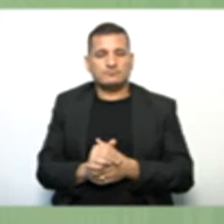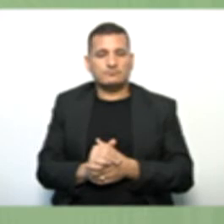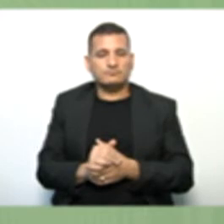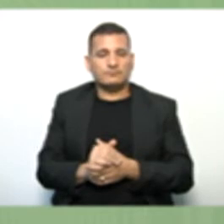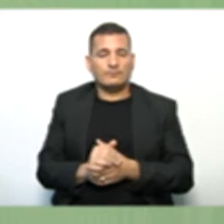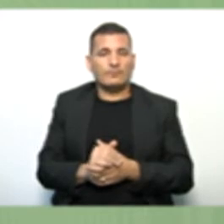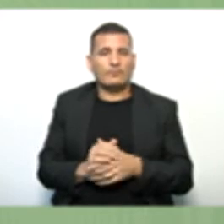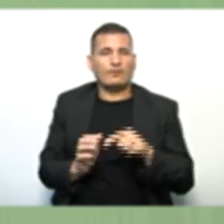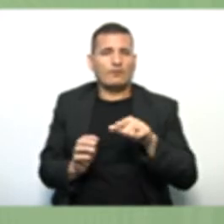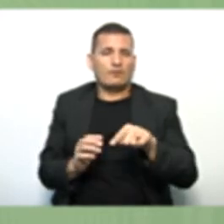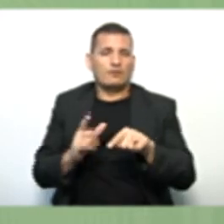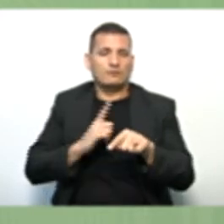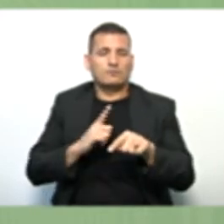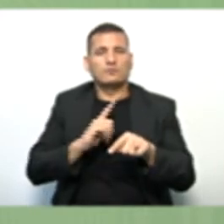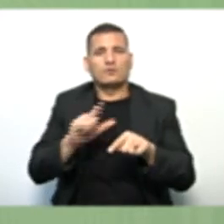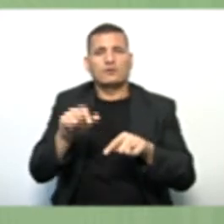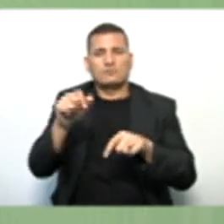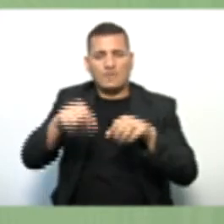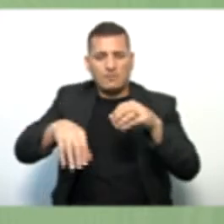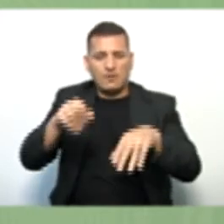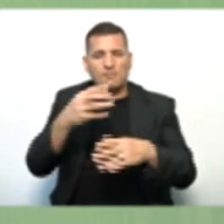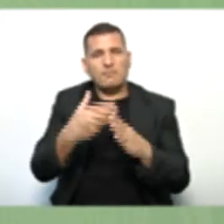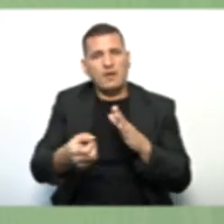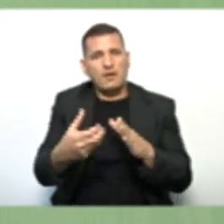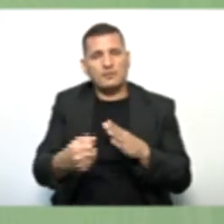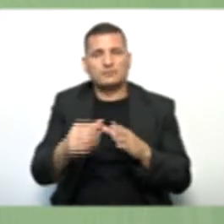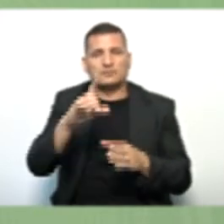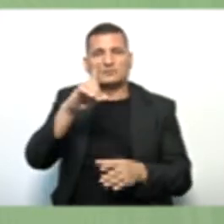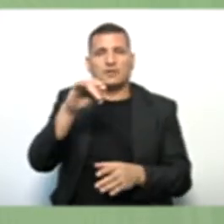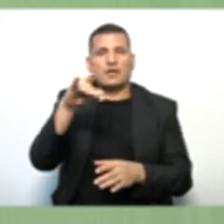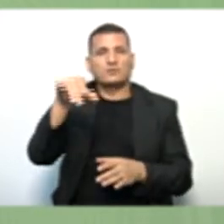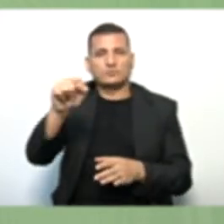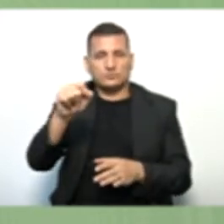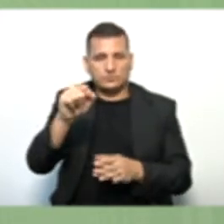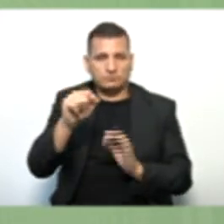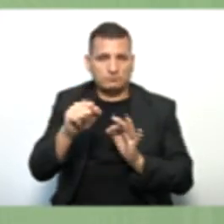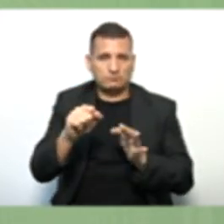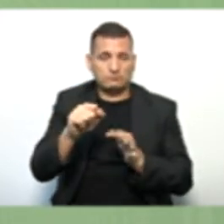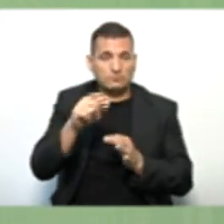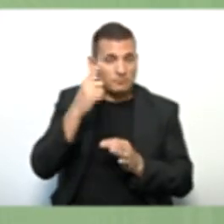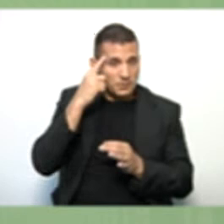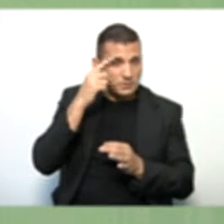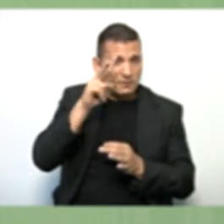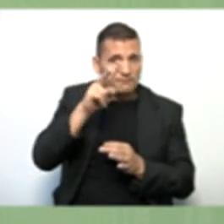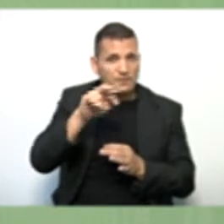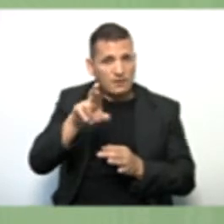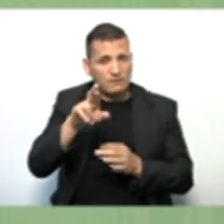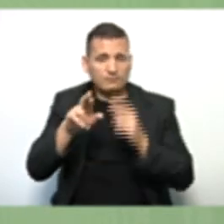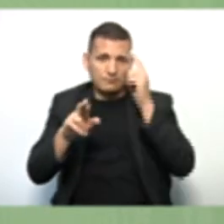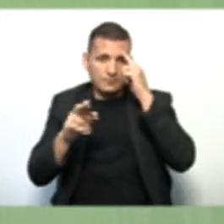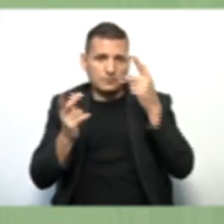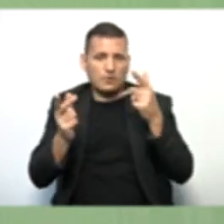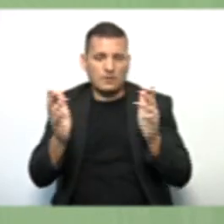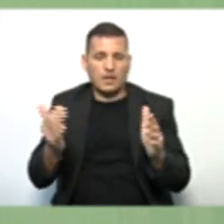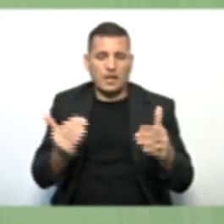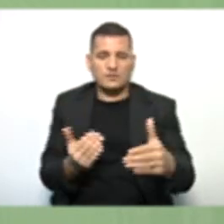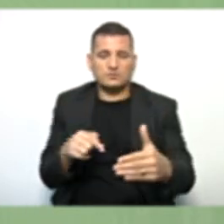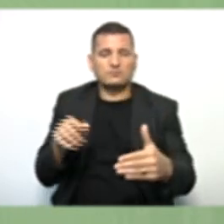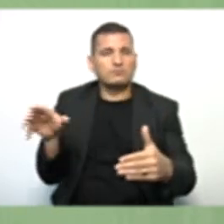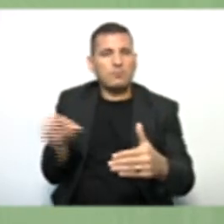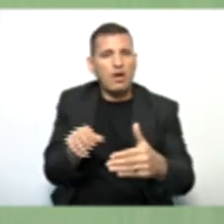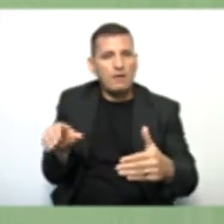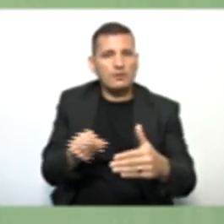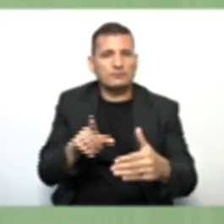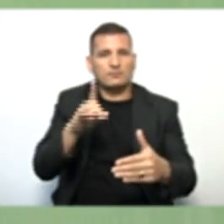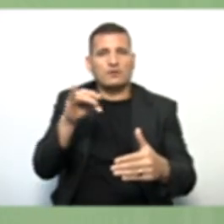E ela recebe dados, tá bom? Toda vez que você pensar em variável, pensa numa caixa, numa gaveta que recebe